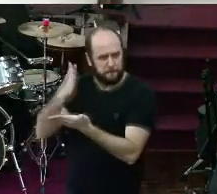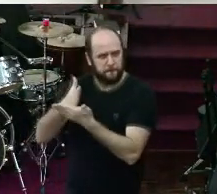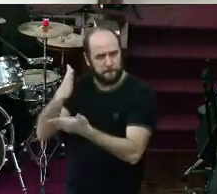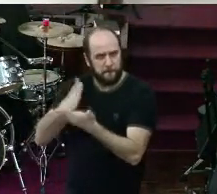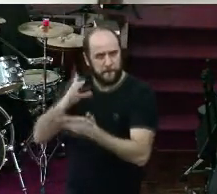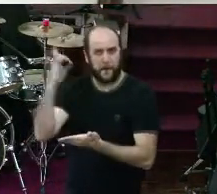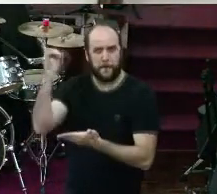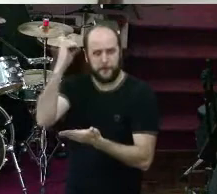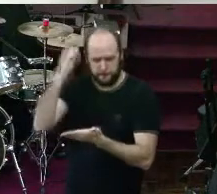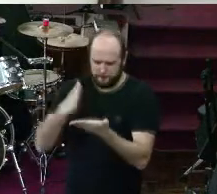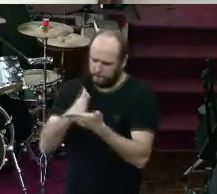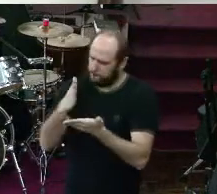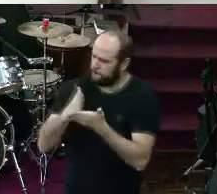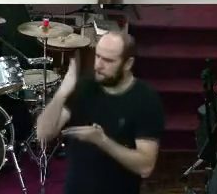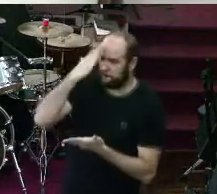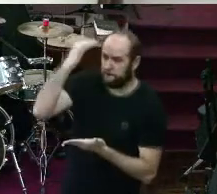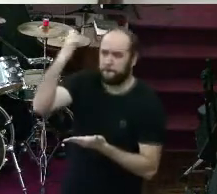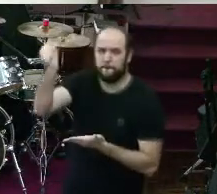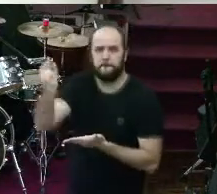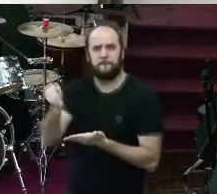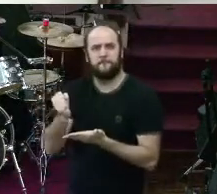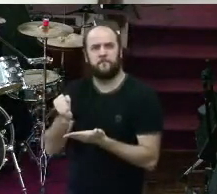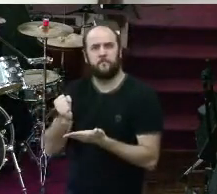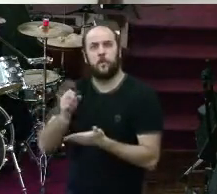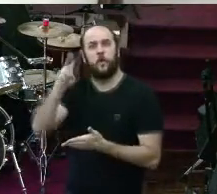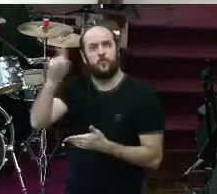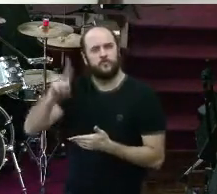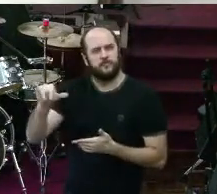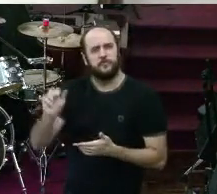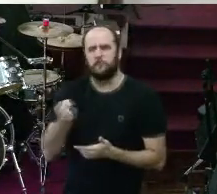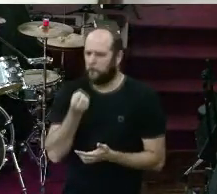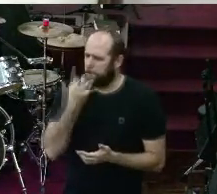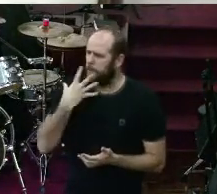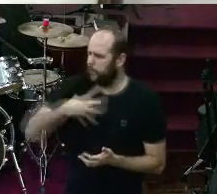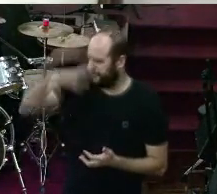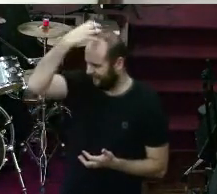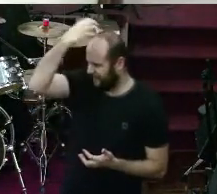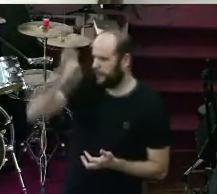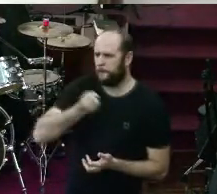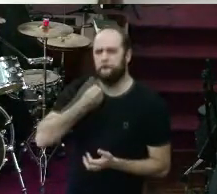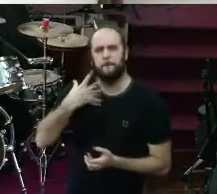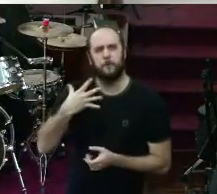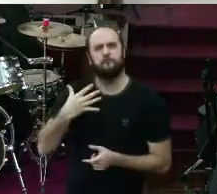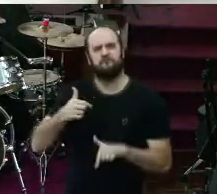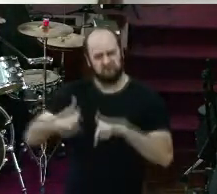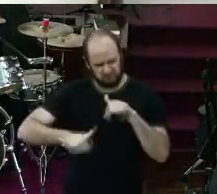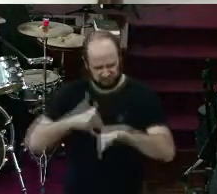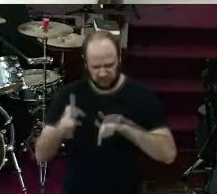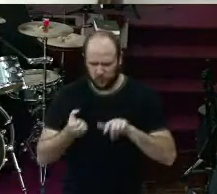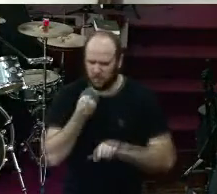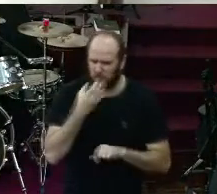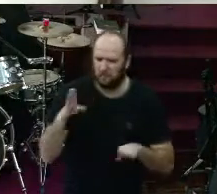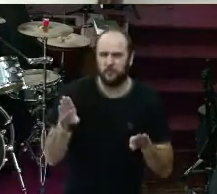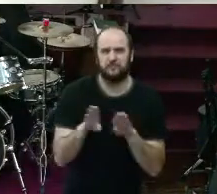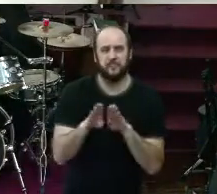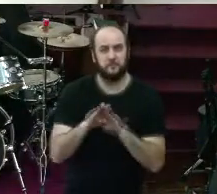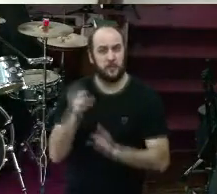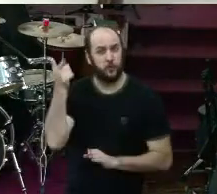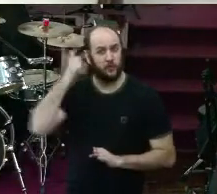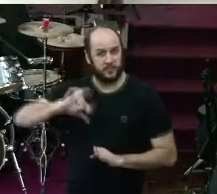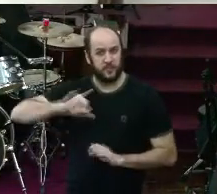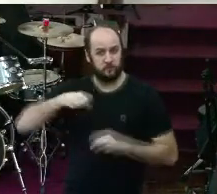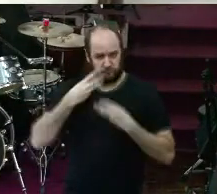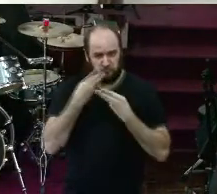não só pelo período longo do seu reinado, mas pelos seus feitos, um homem que realizou muitas coisas e que trouxe estabilidade para